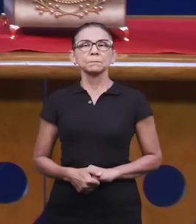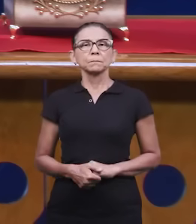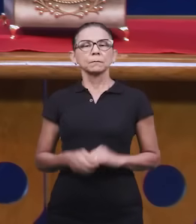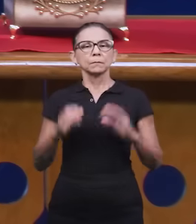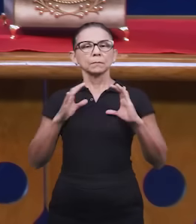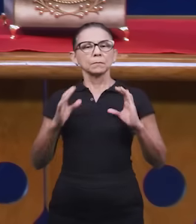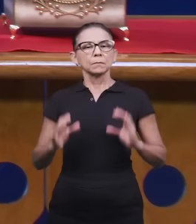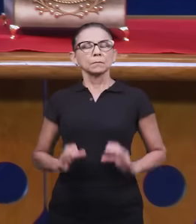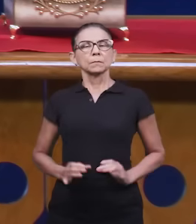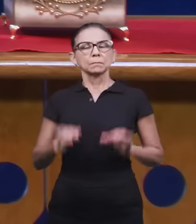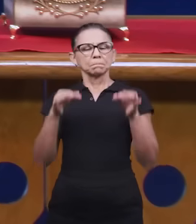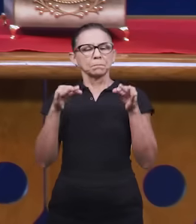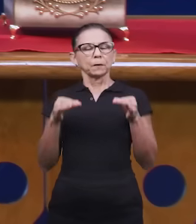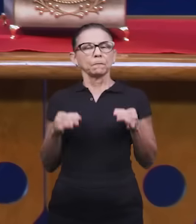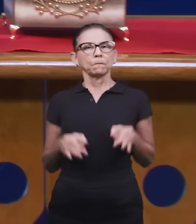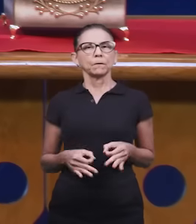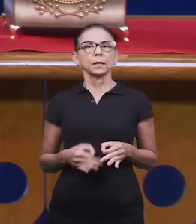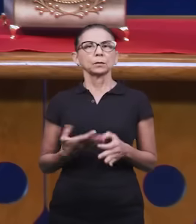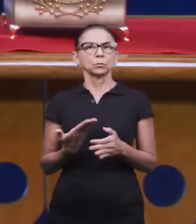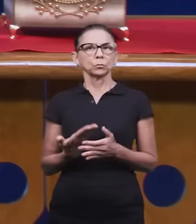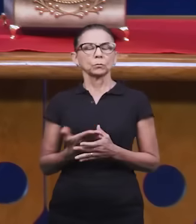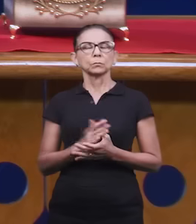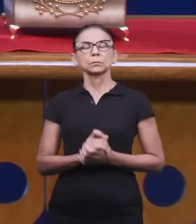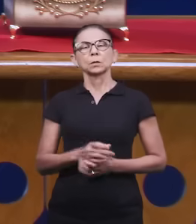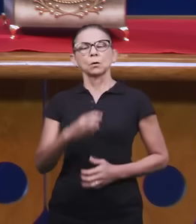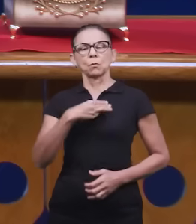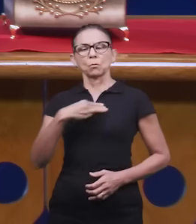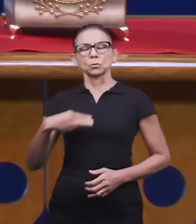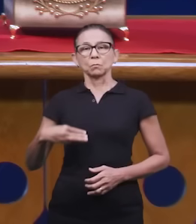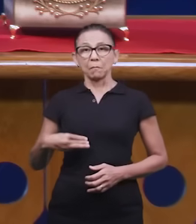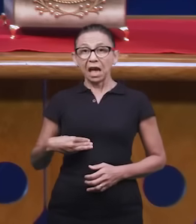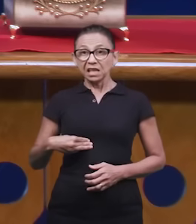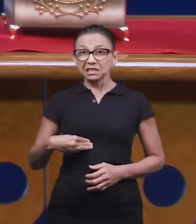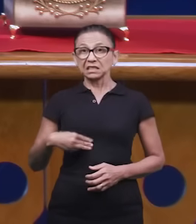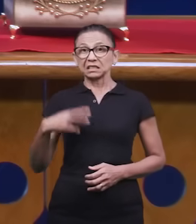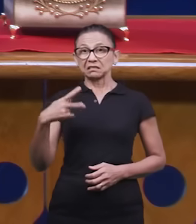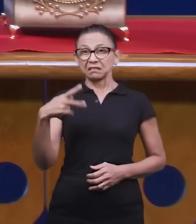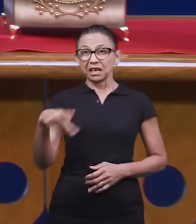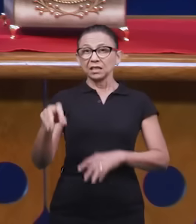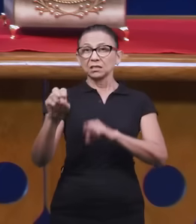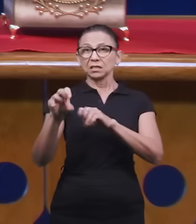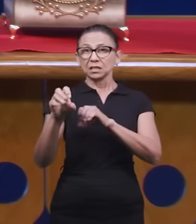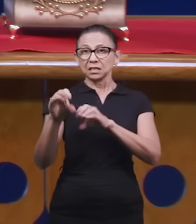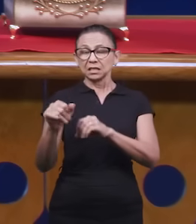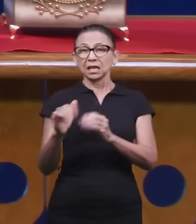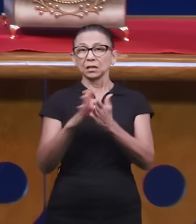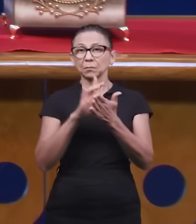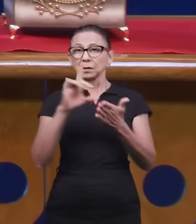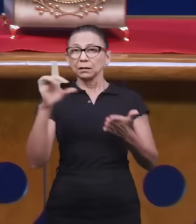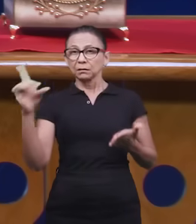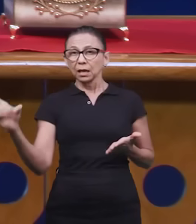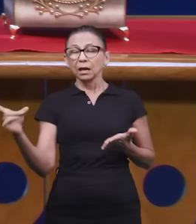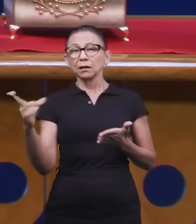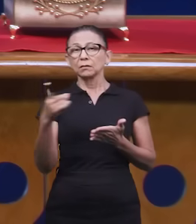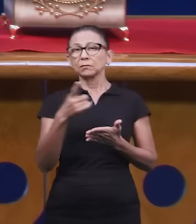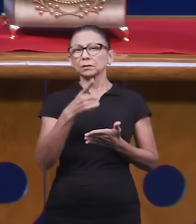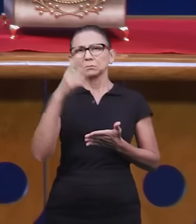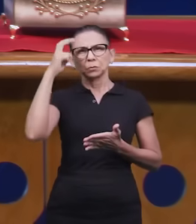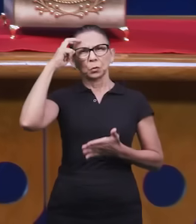com um comportamento exemplar, foi muito bem educado pelos seus mestres na palavra e no conhecimento das demais